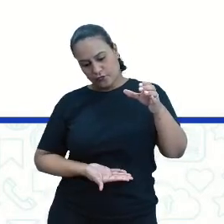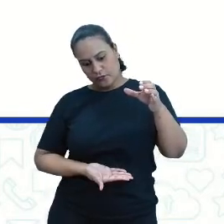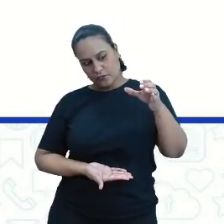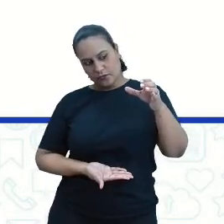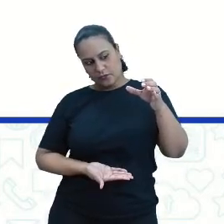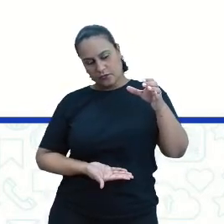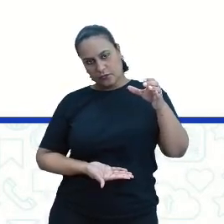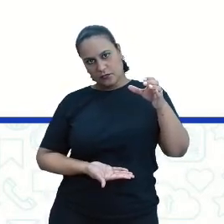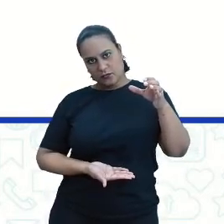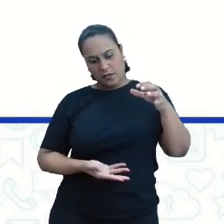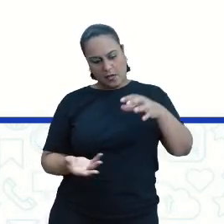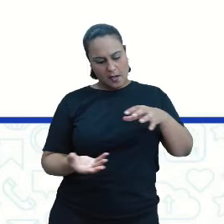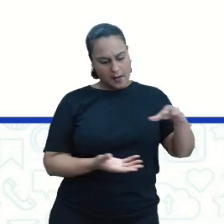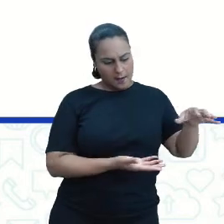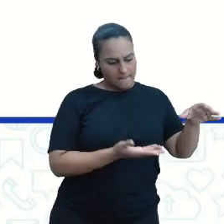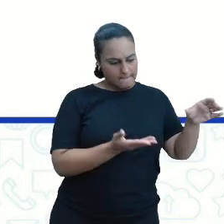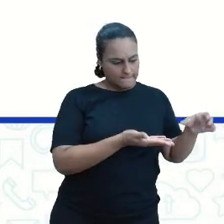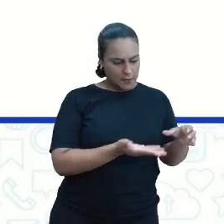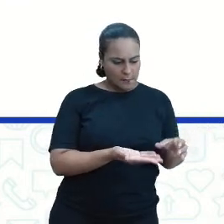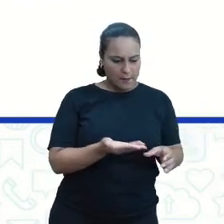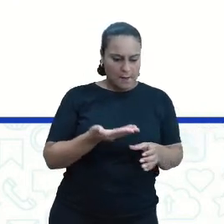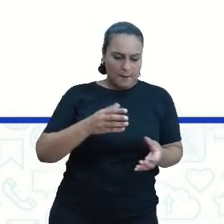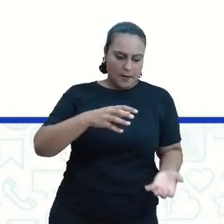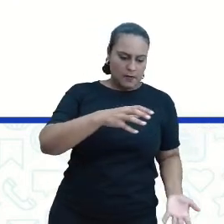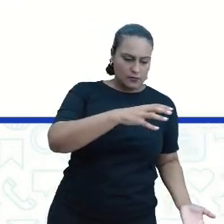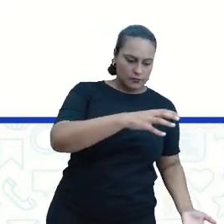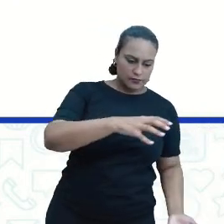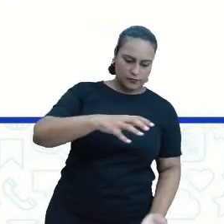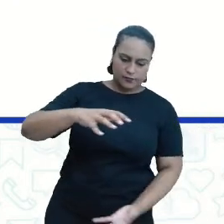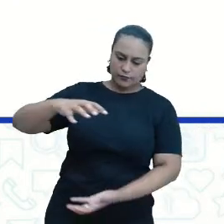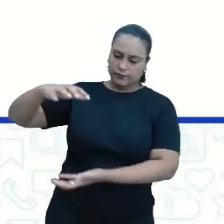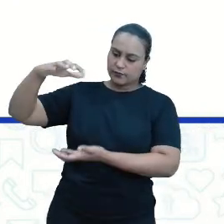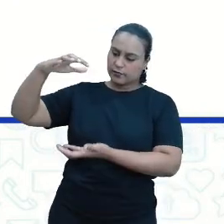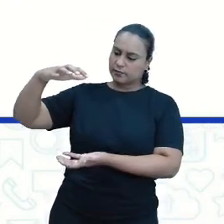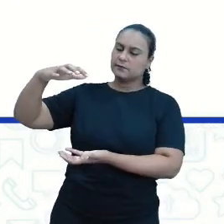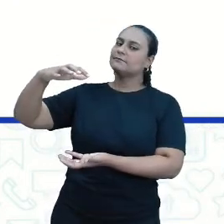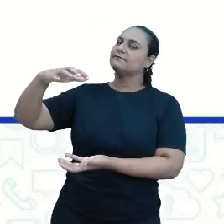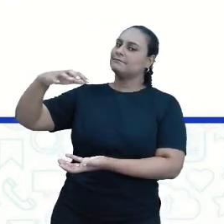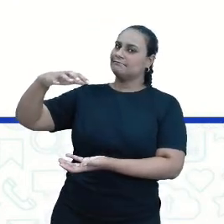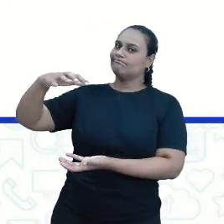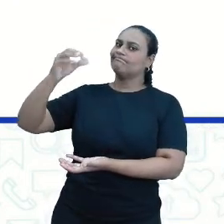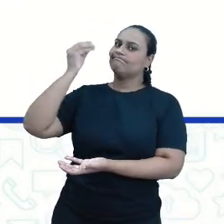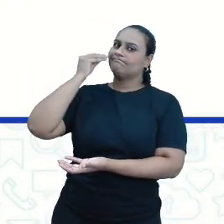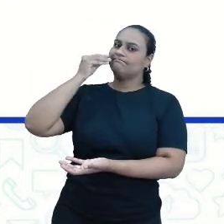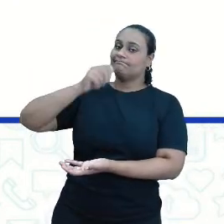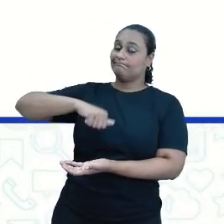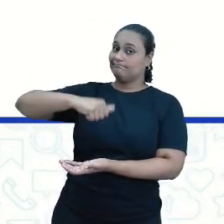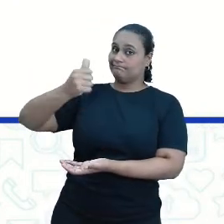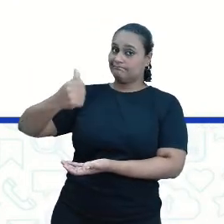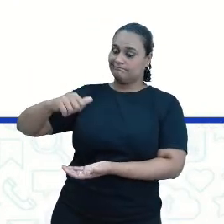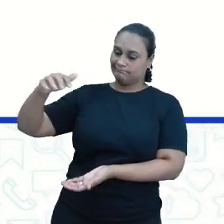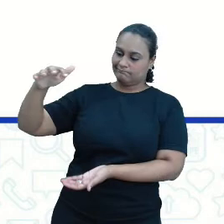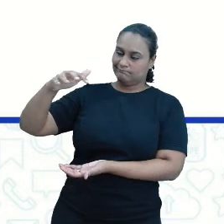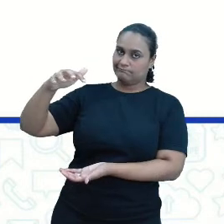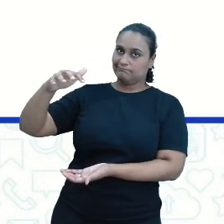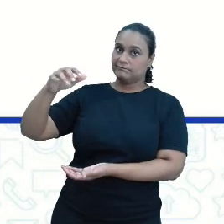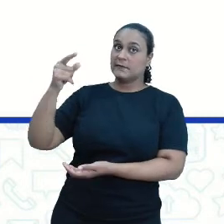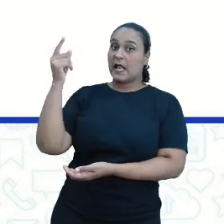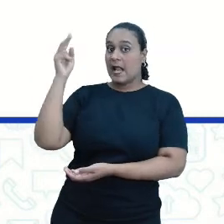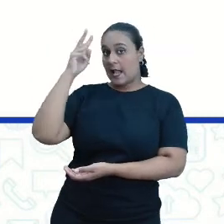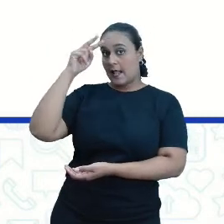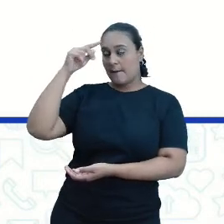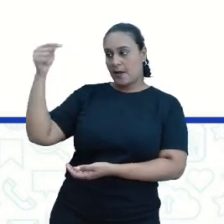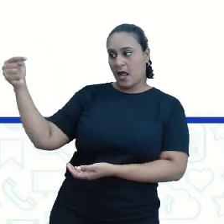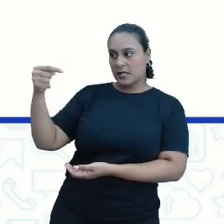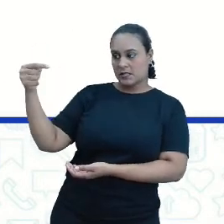juntos sejam exatamente o prisma que eu estou tentando analisar, tá certo? Então, lembra que essas setinhas